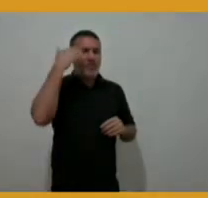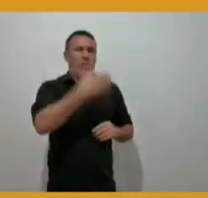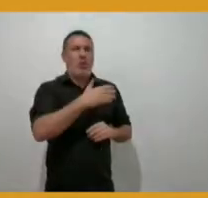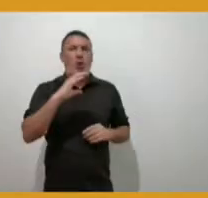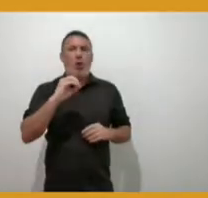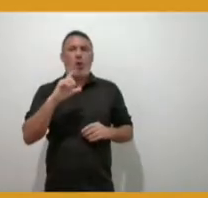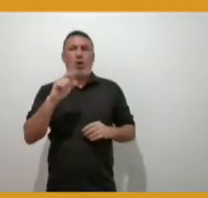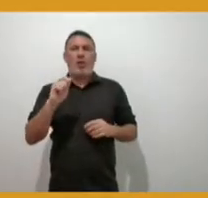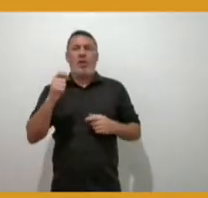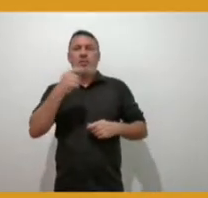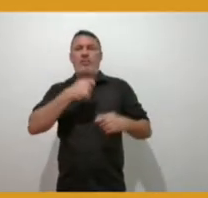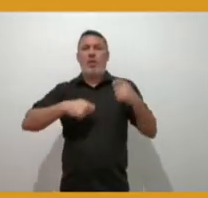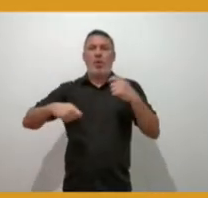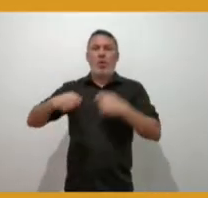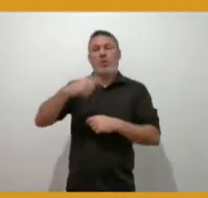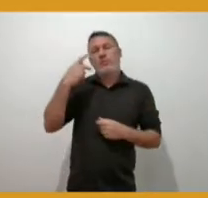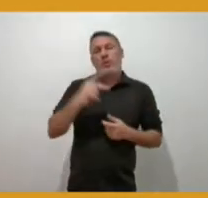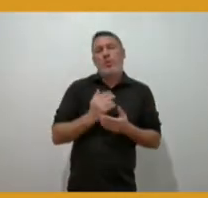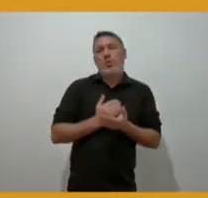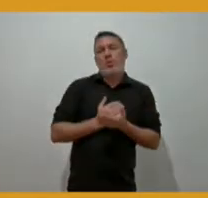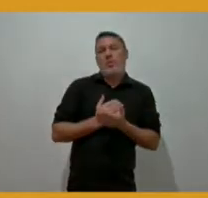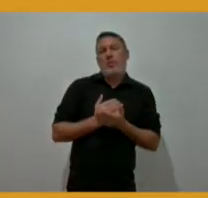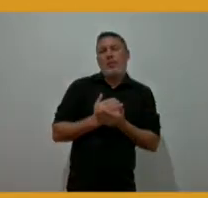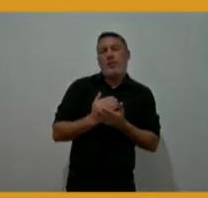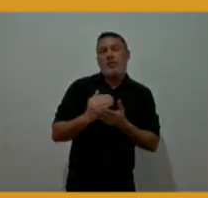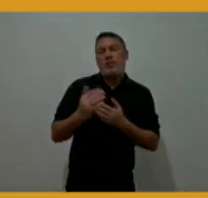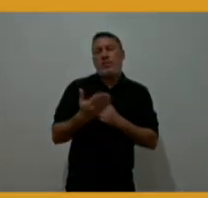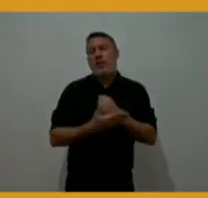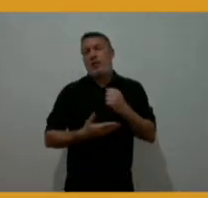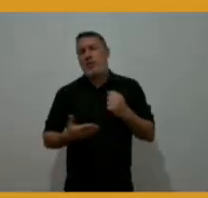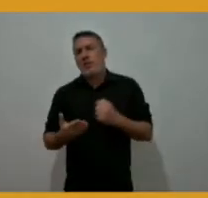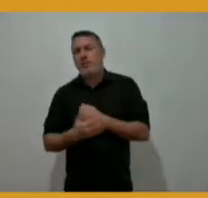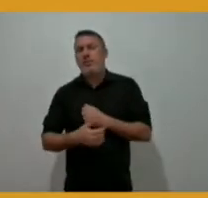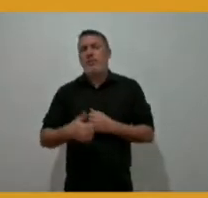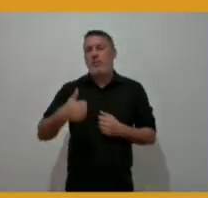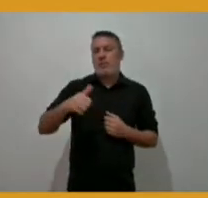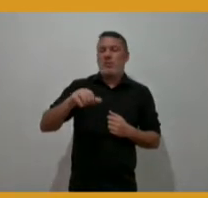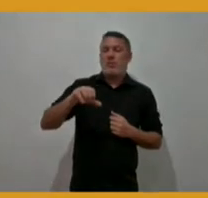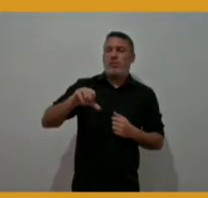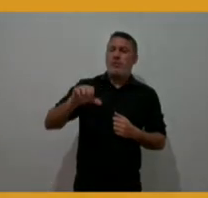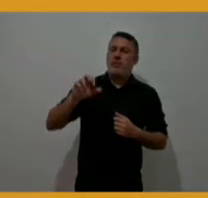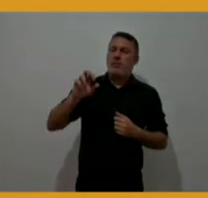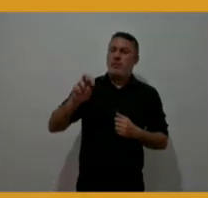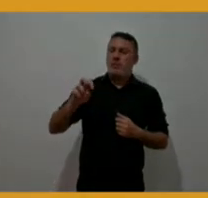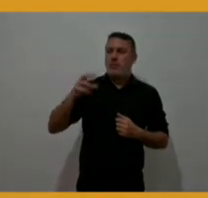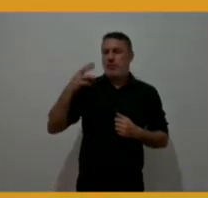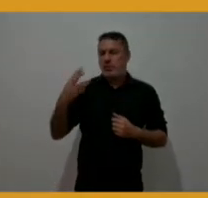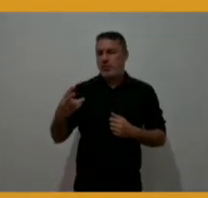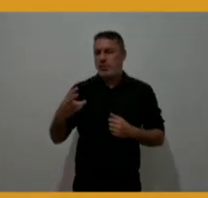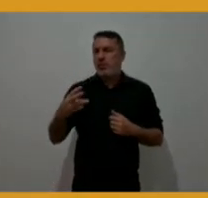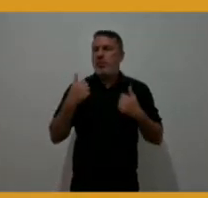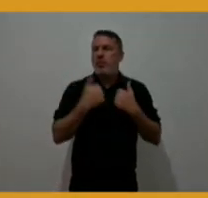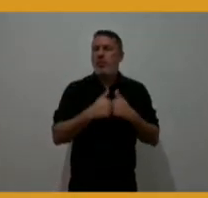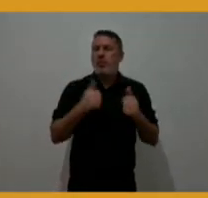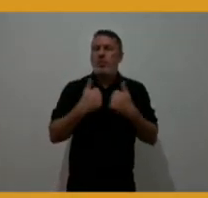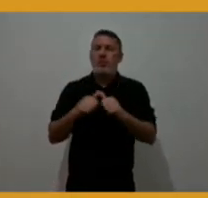forma modesta. E em 1953, com uma pequena quantidade de ônibus e alguns